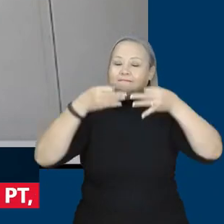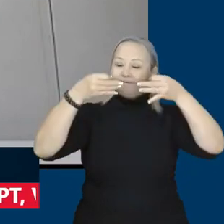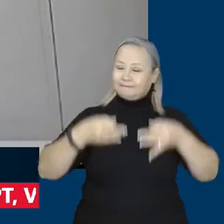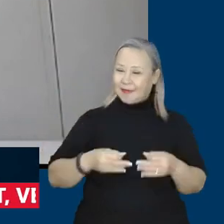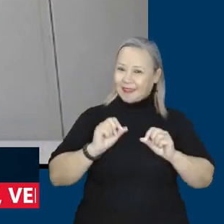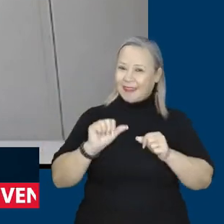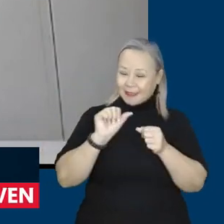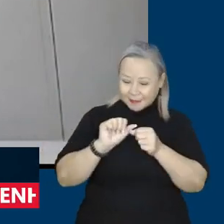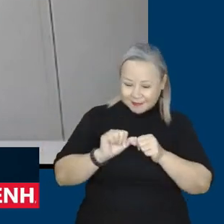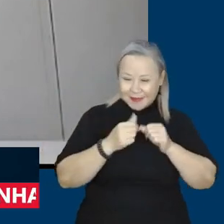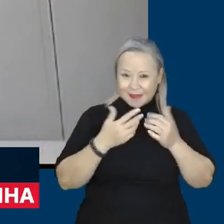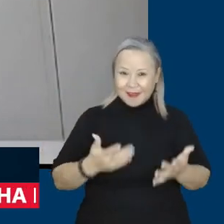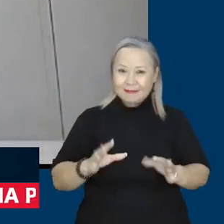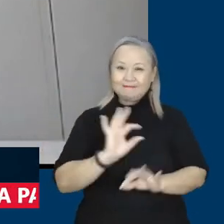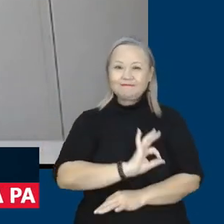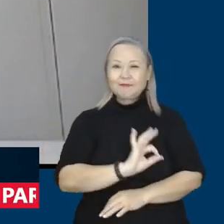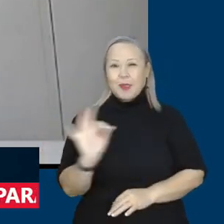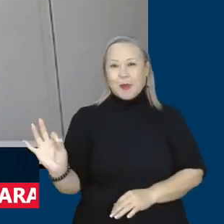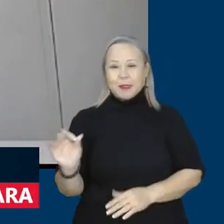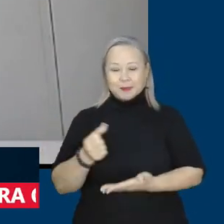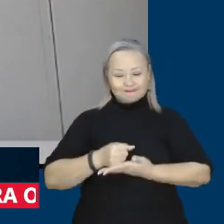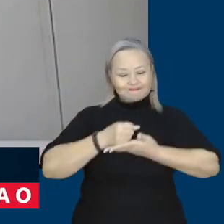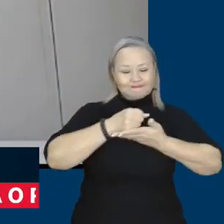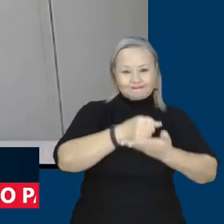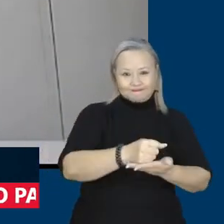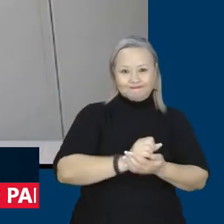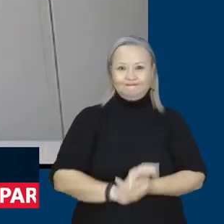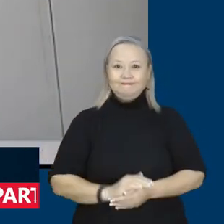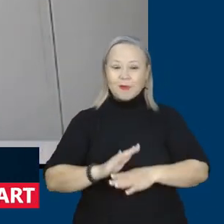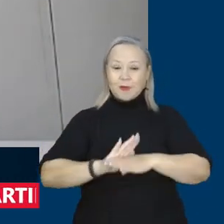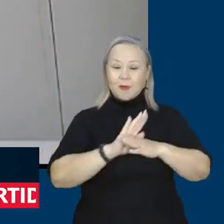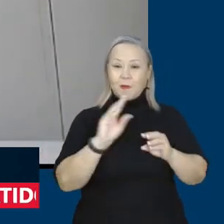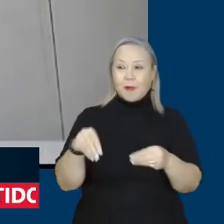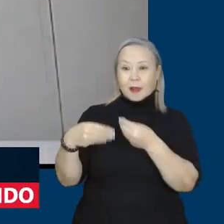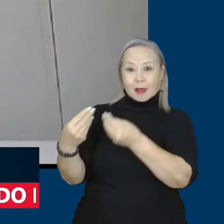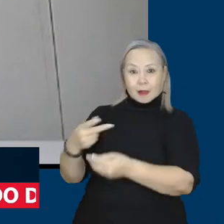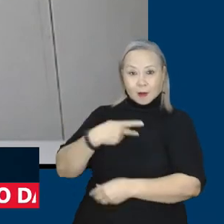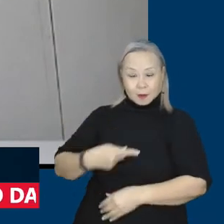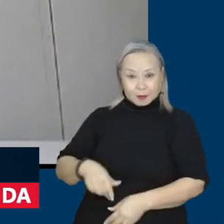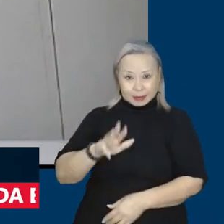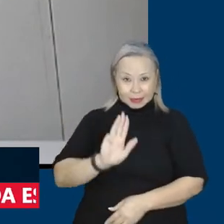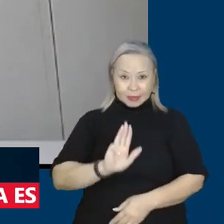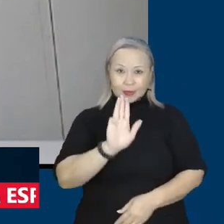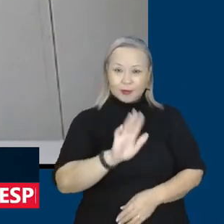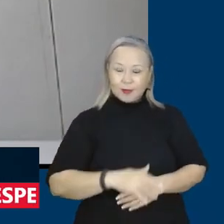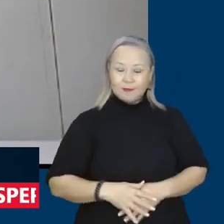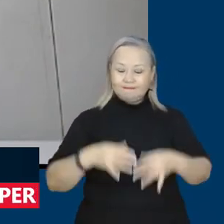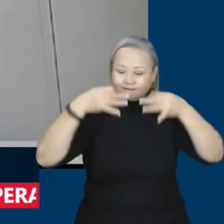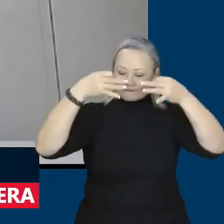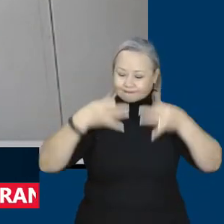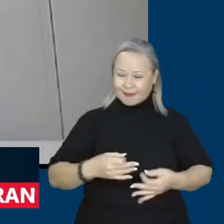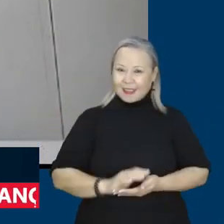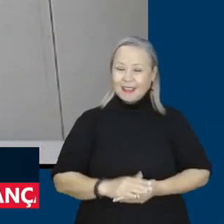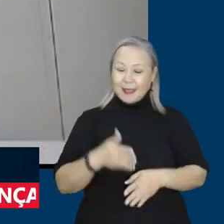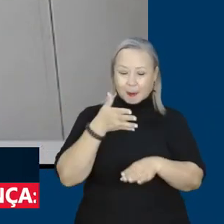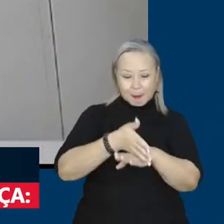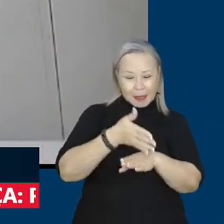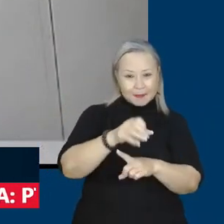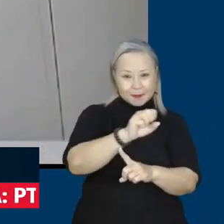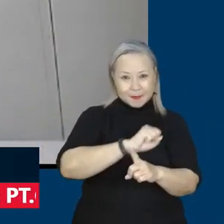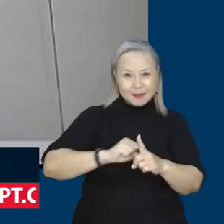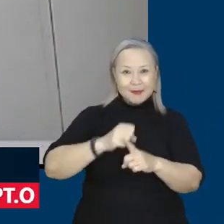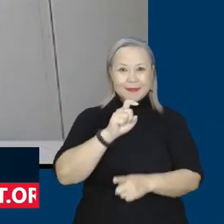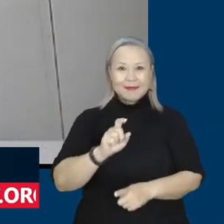de que faremos uma ótima contribuição para entregar o presidente Lula e na certeza de que a participação social